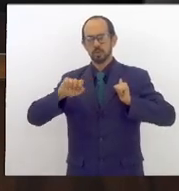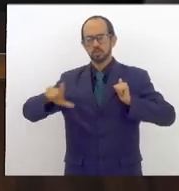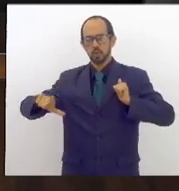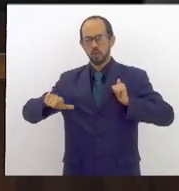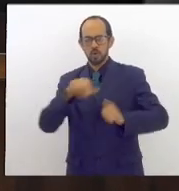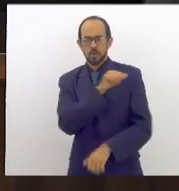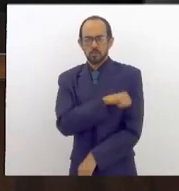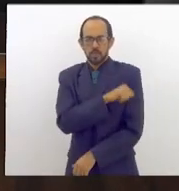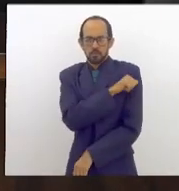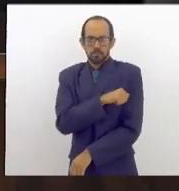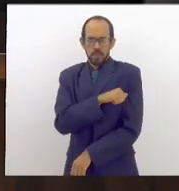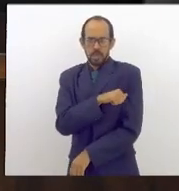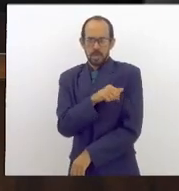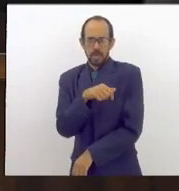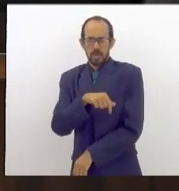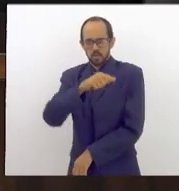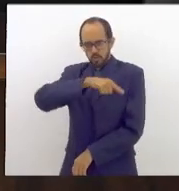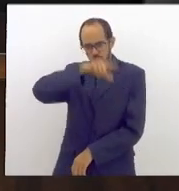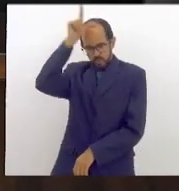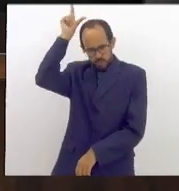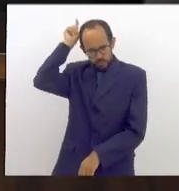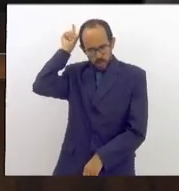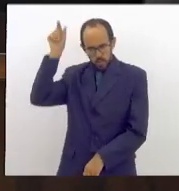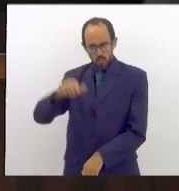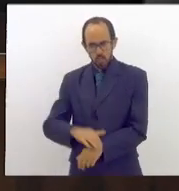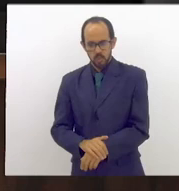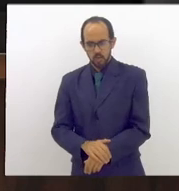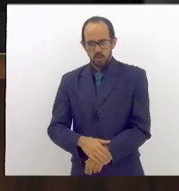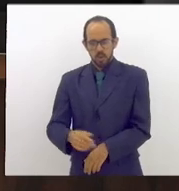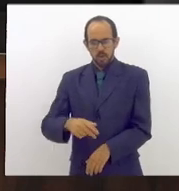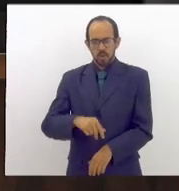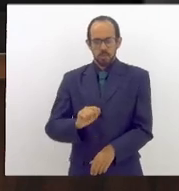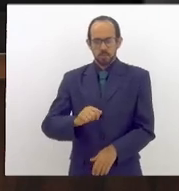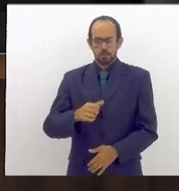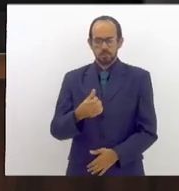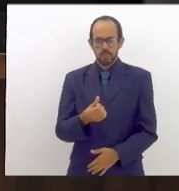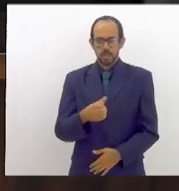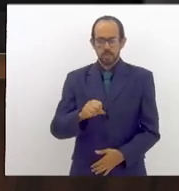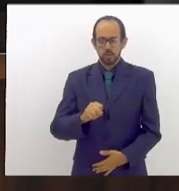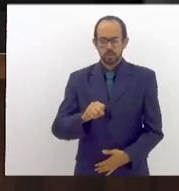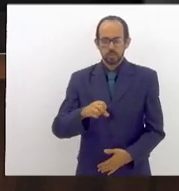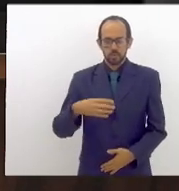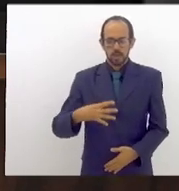Rejane luz Paulo projeto de resolução 68422